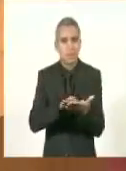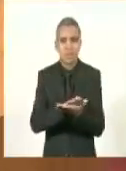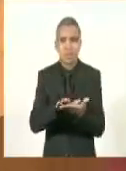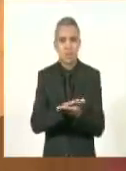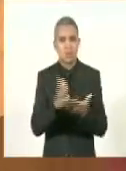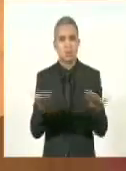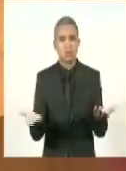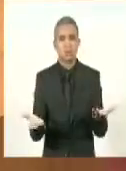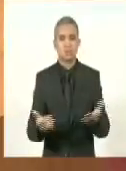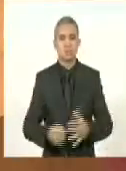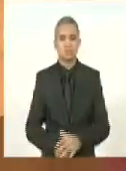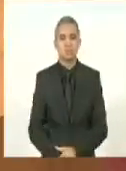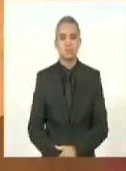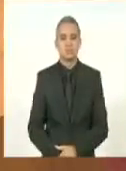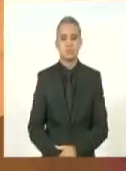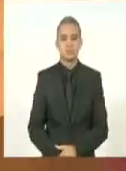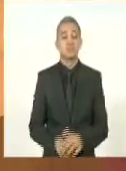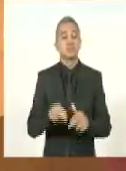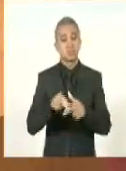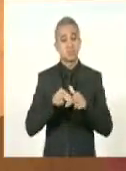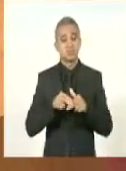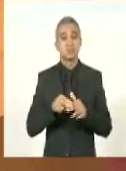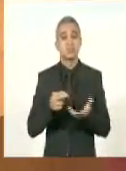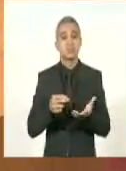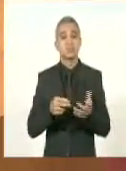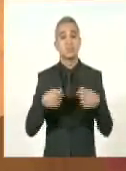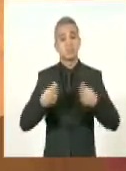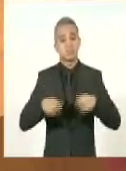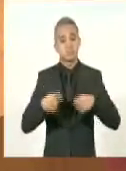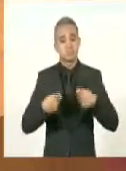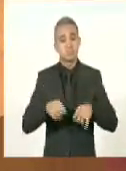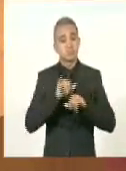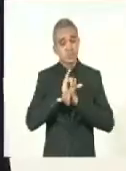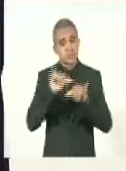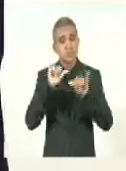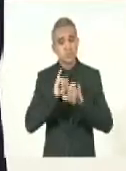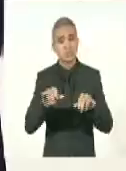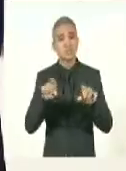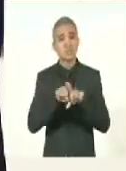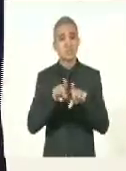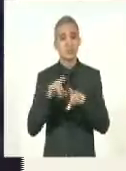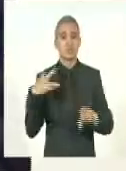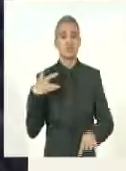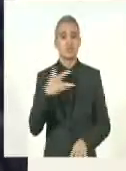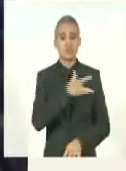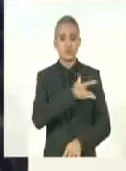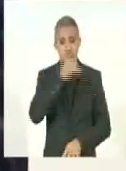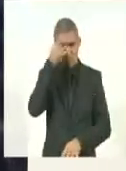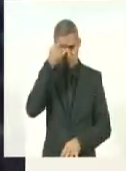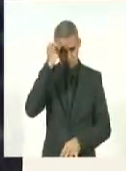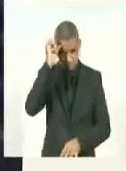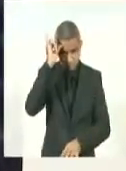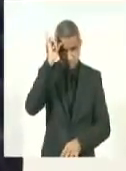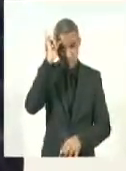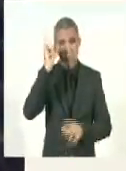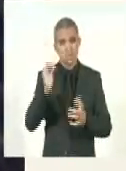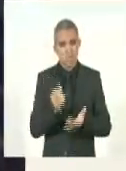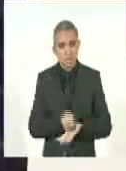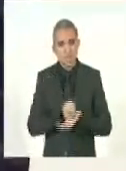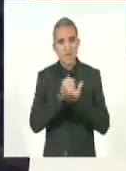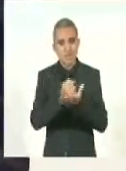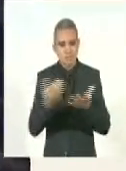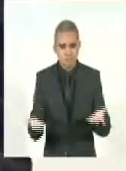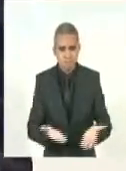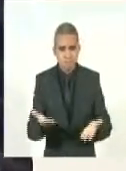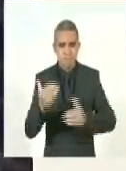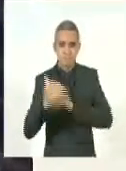imunizem os seus rebanhos. Então, com o intuito de manter a salubridade dos grupos bovinos, que contribui para a ascensão financeira do Estado,